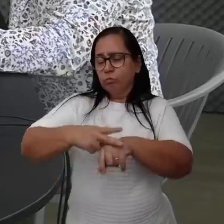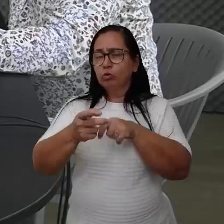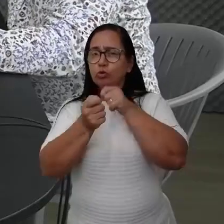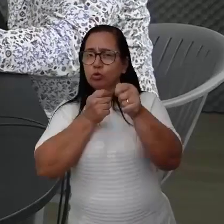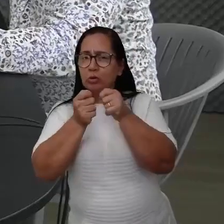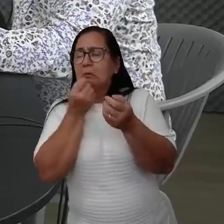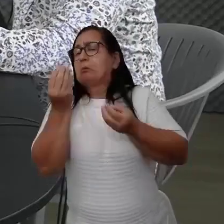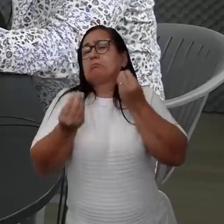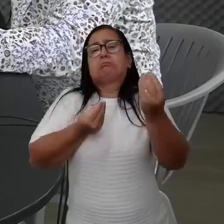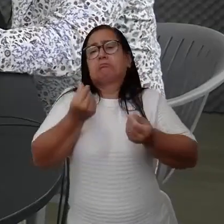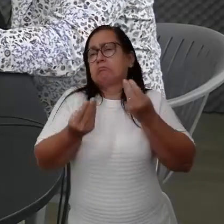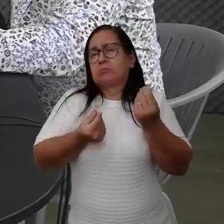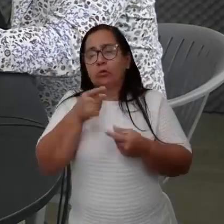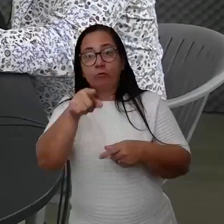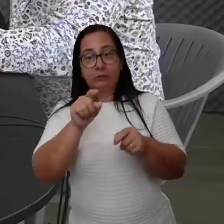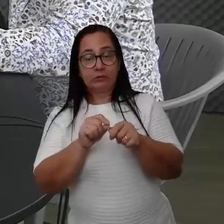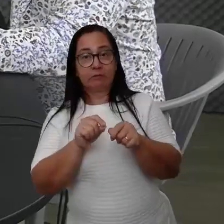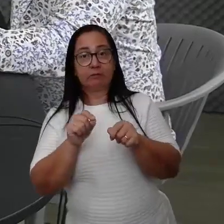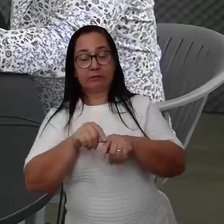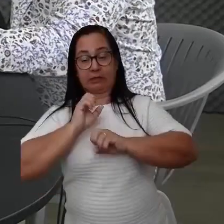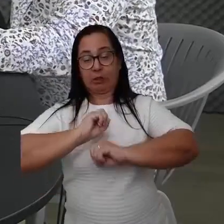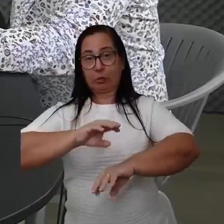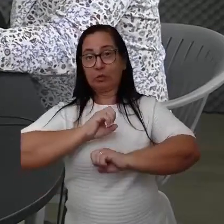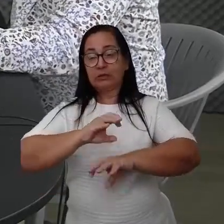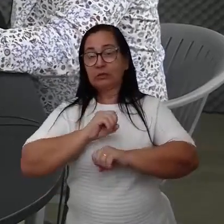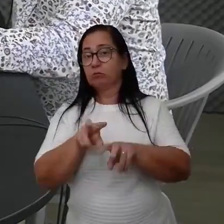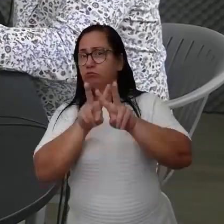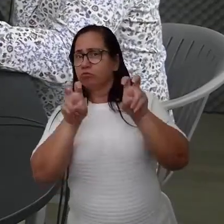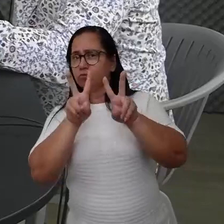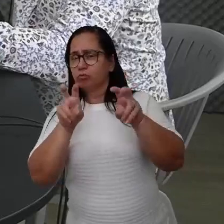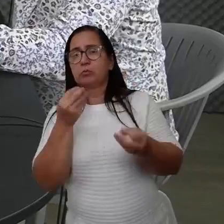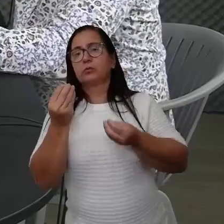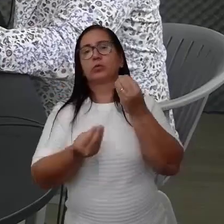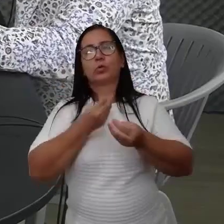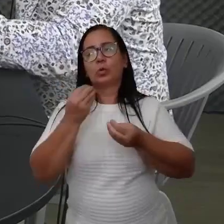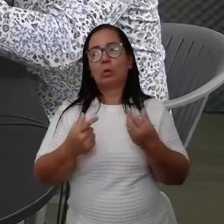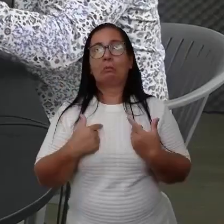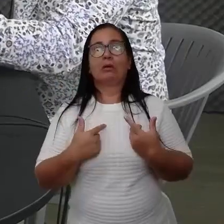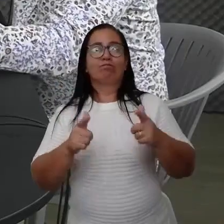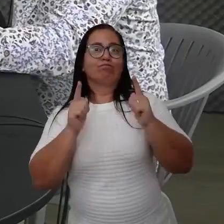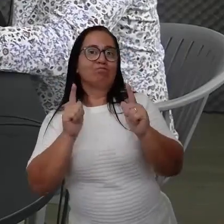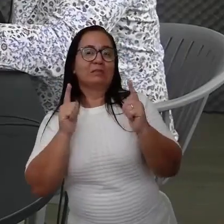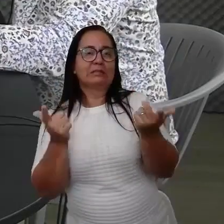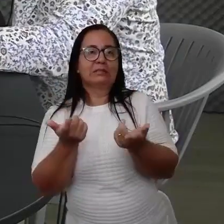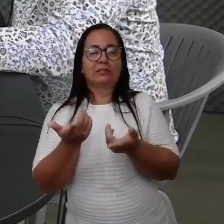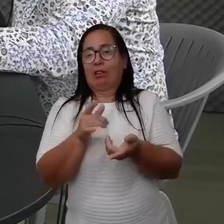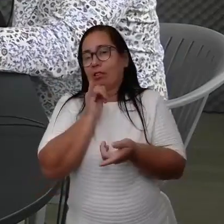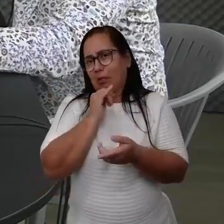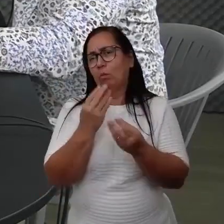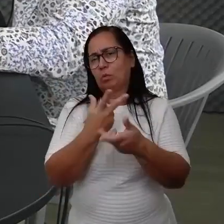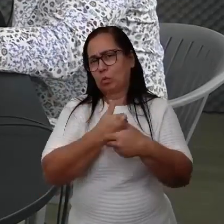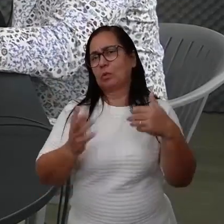como foi para você cobrir a educação, essa pauta da educação? Quais foram as aventuras, desventuras, né? Muita coisa